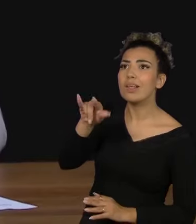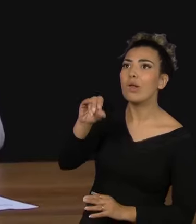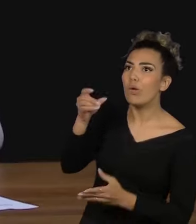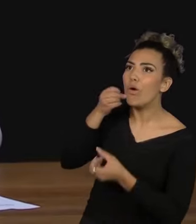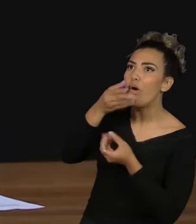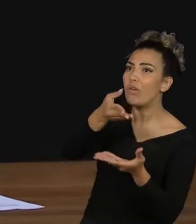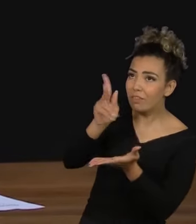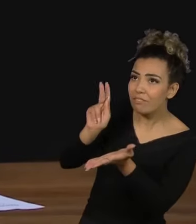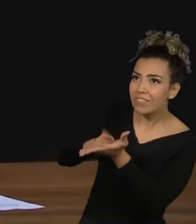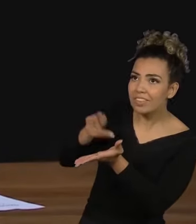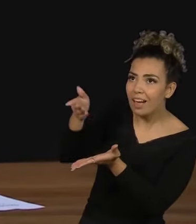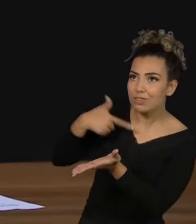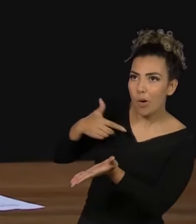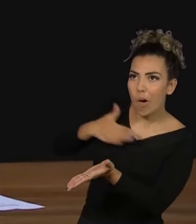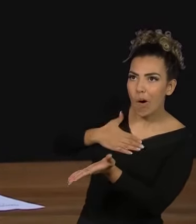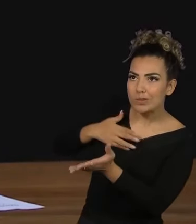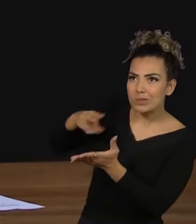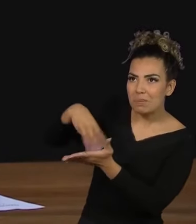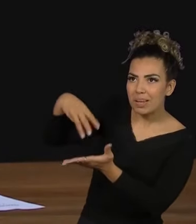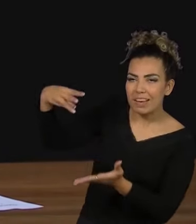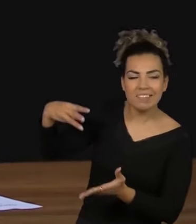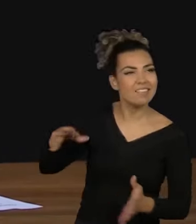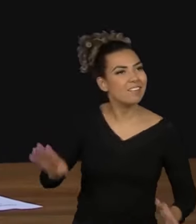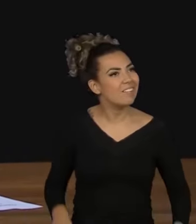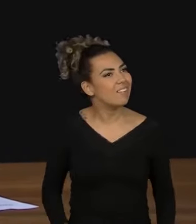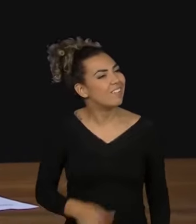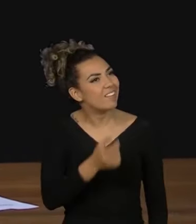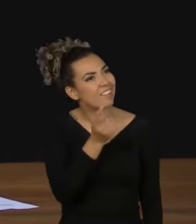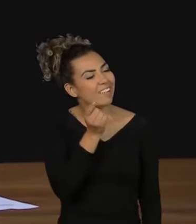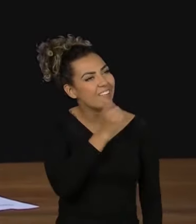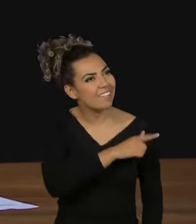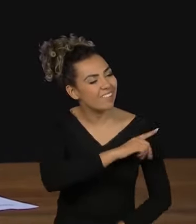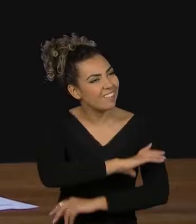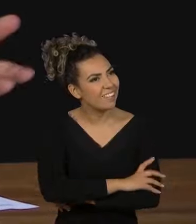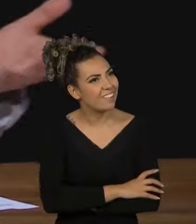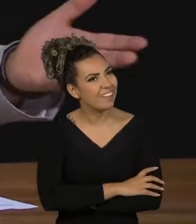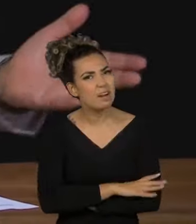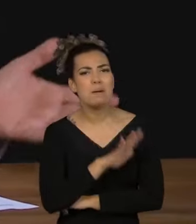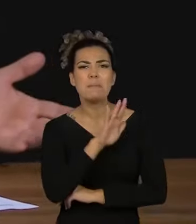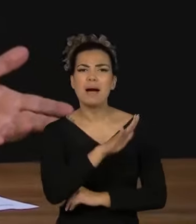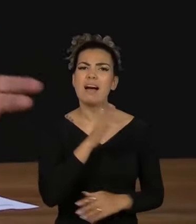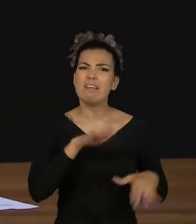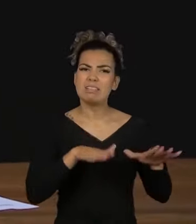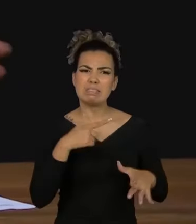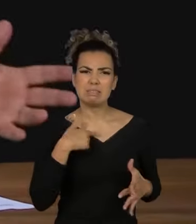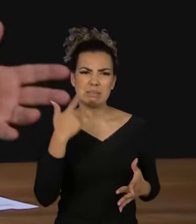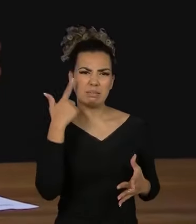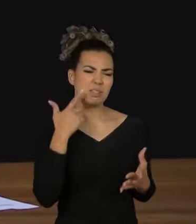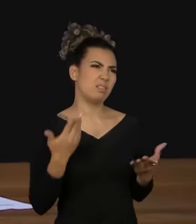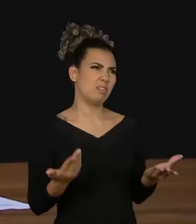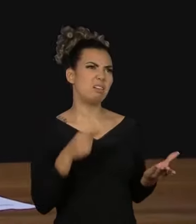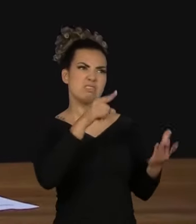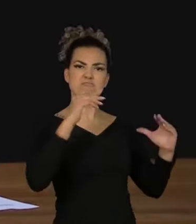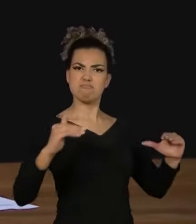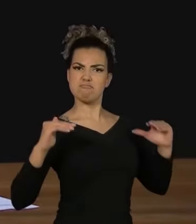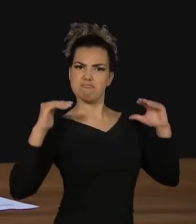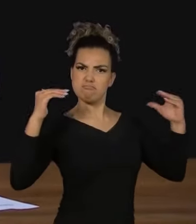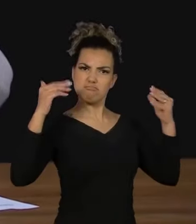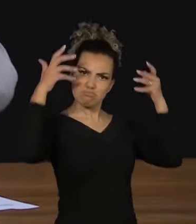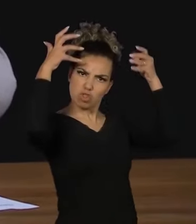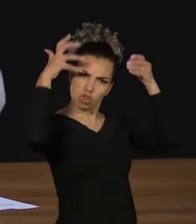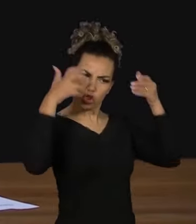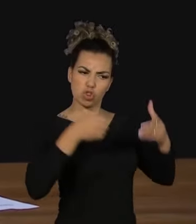anda e e e aí quando e quem é acha que o jacan eu tava esperando que o jacan fosse falar um